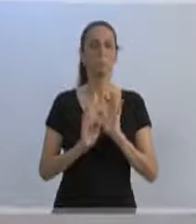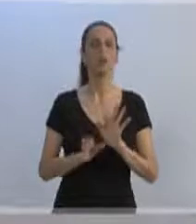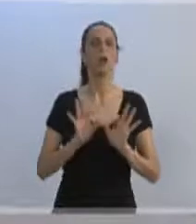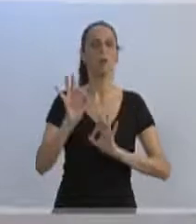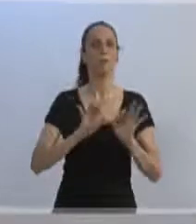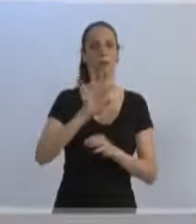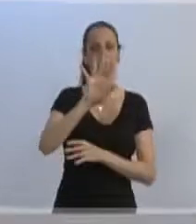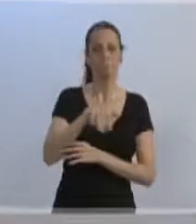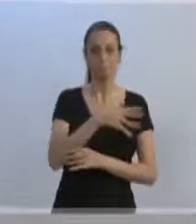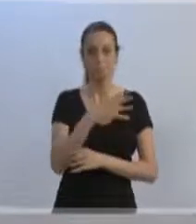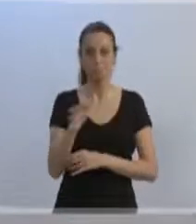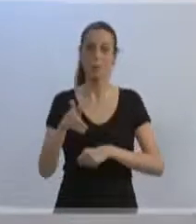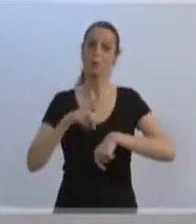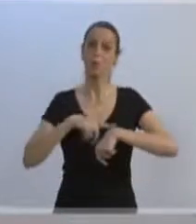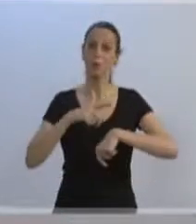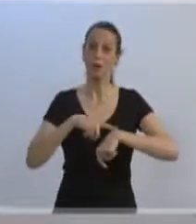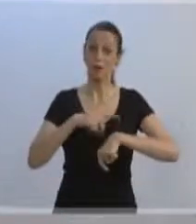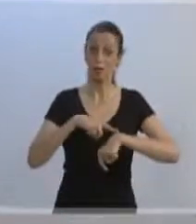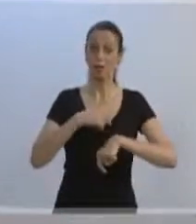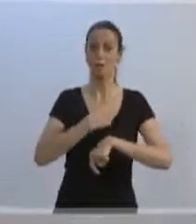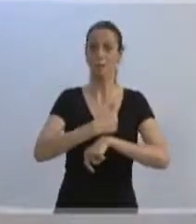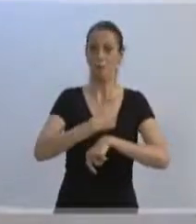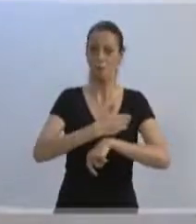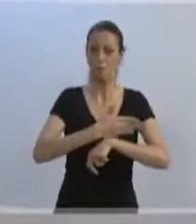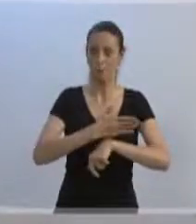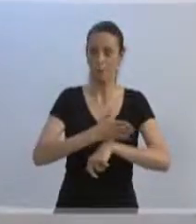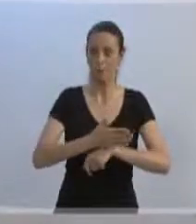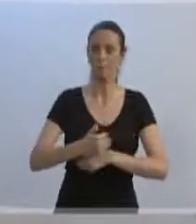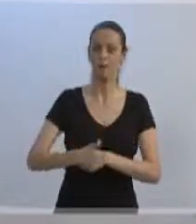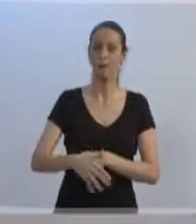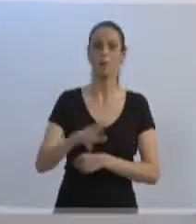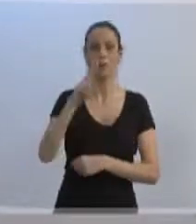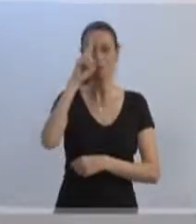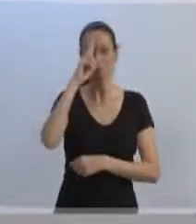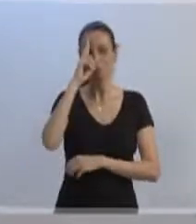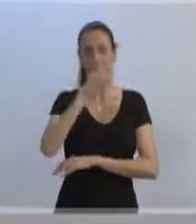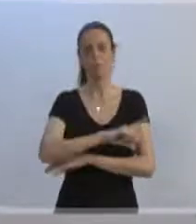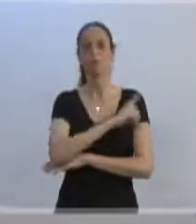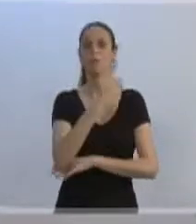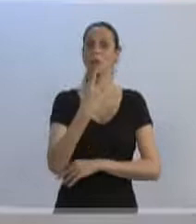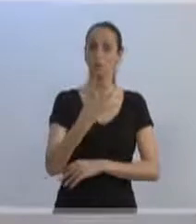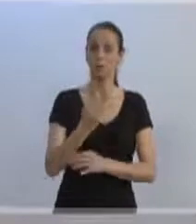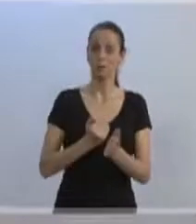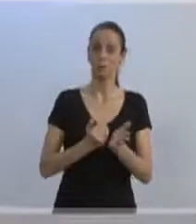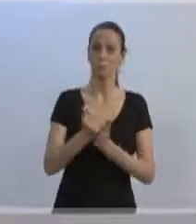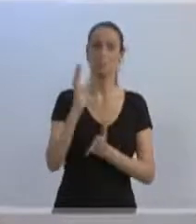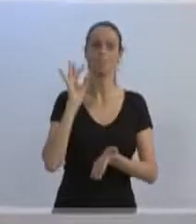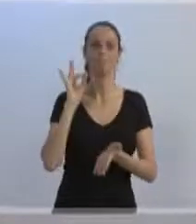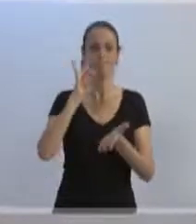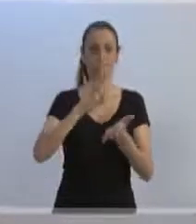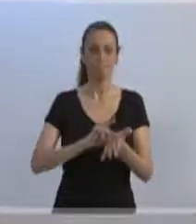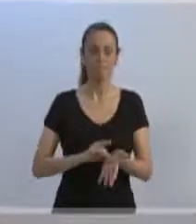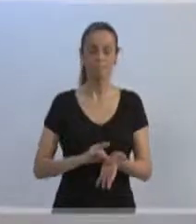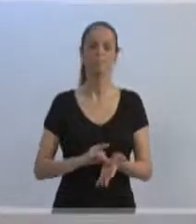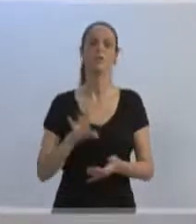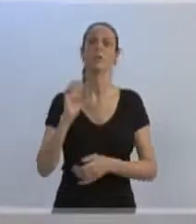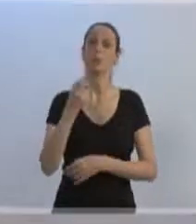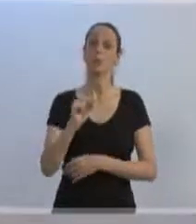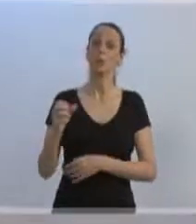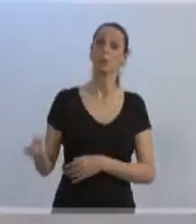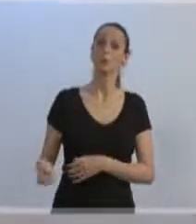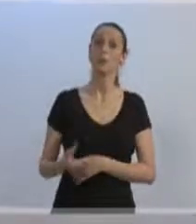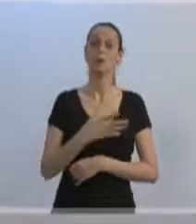tentar vai tentar fazer um a partir de segunda-feira dia 4 uma implantação já é oficial é de oito os novos